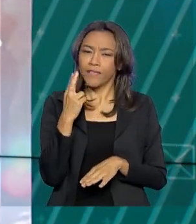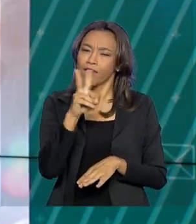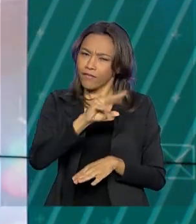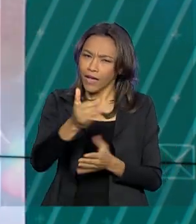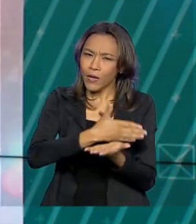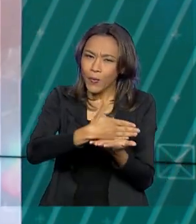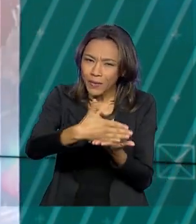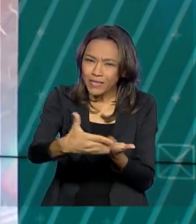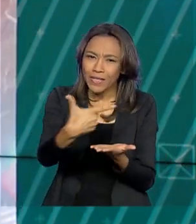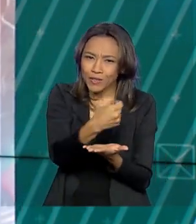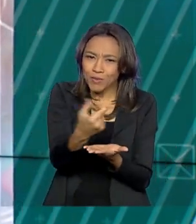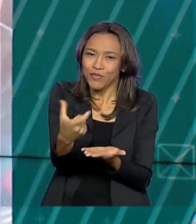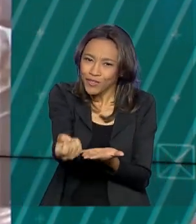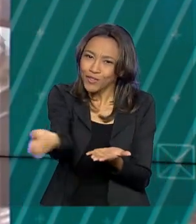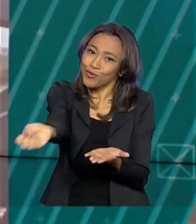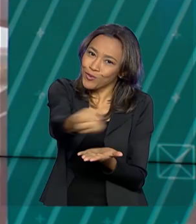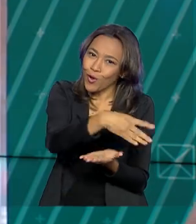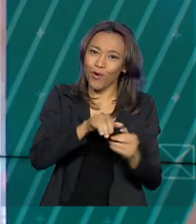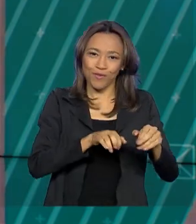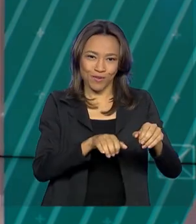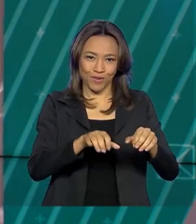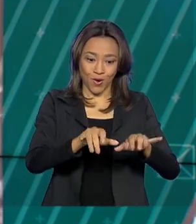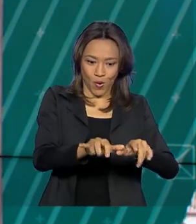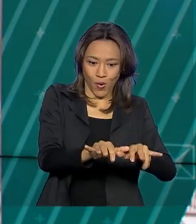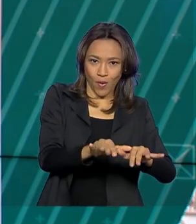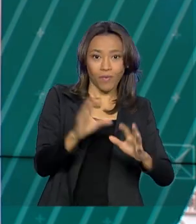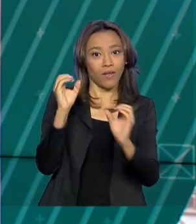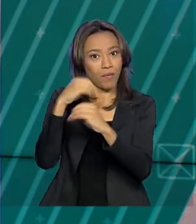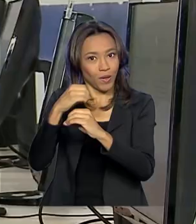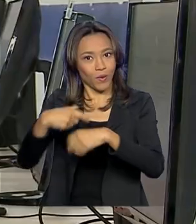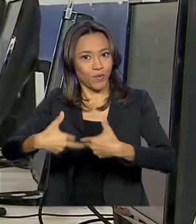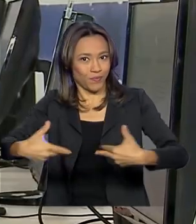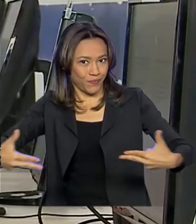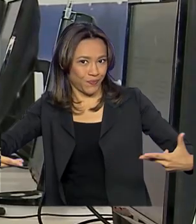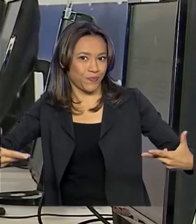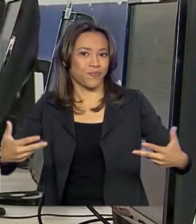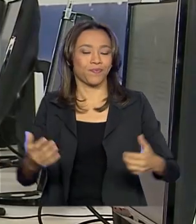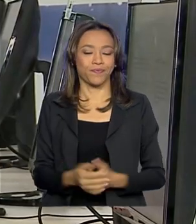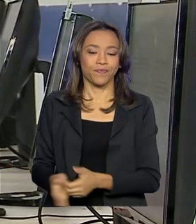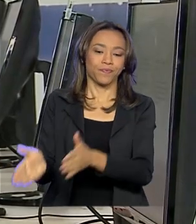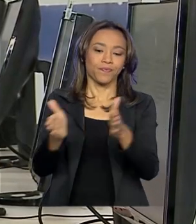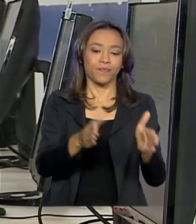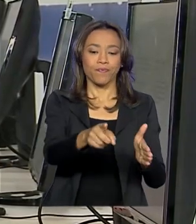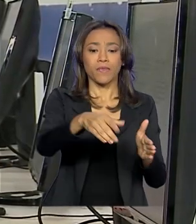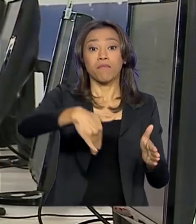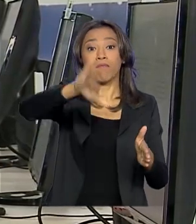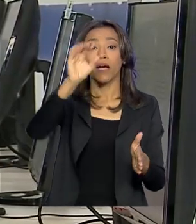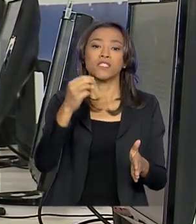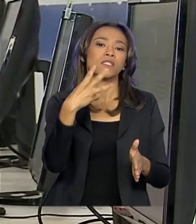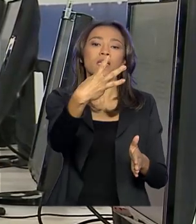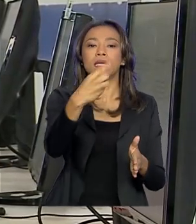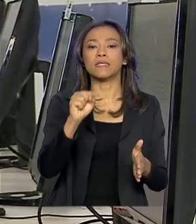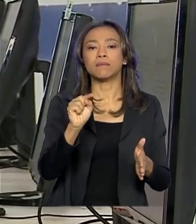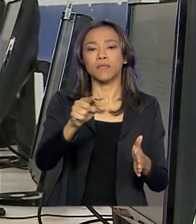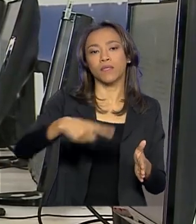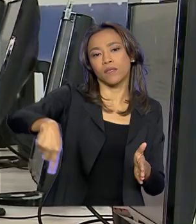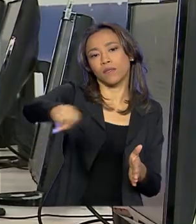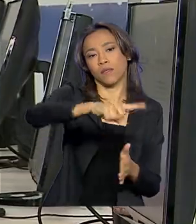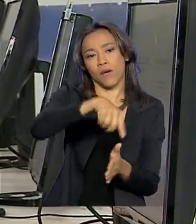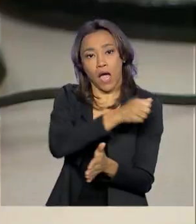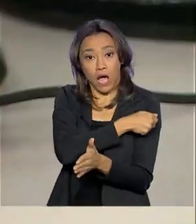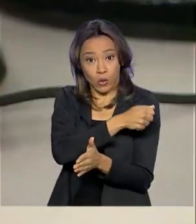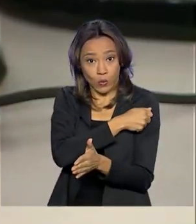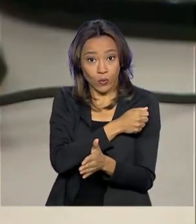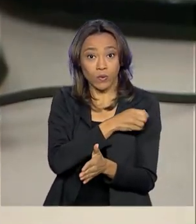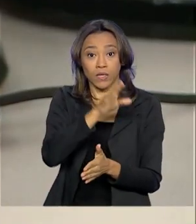novos computadores e também laboratórios de informática. Mais de 3 mil alunos de escolas públicas de Boa